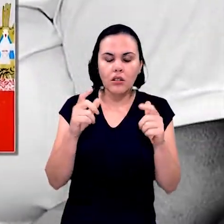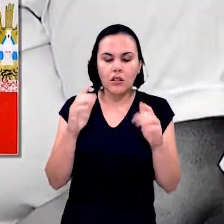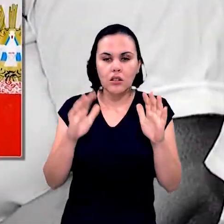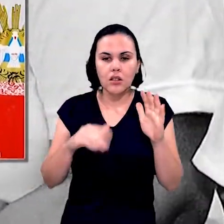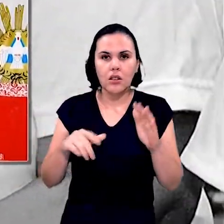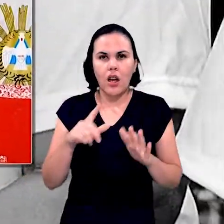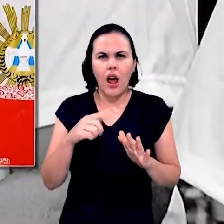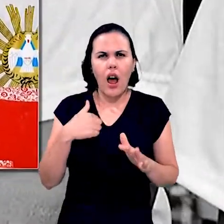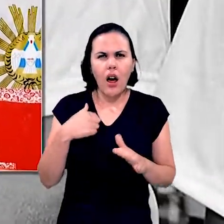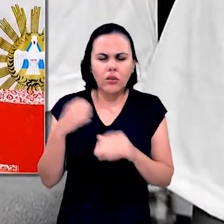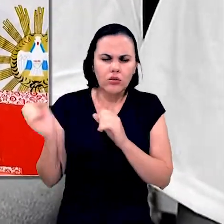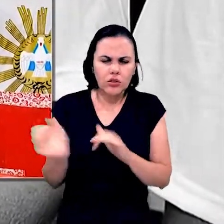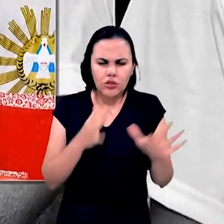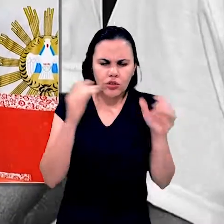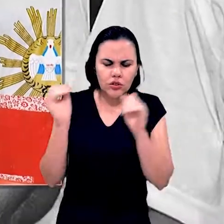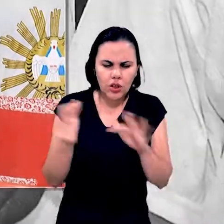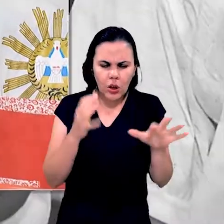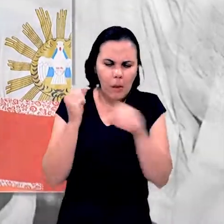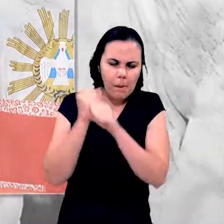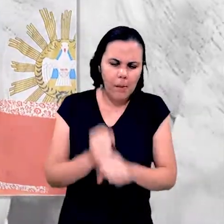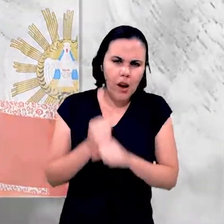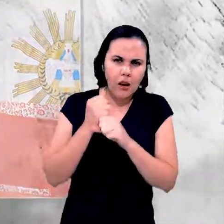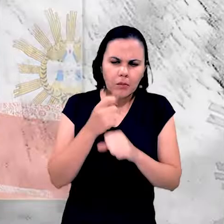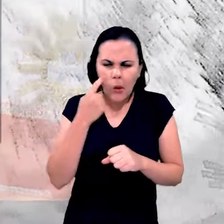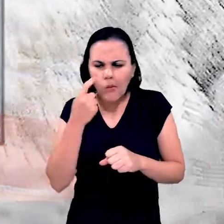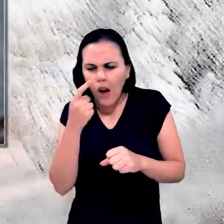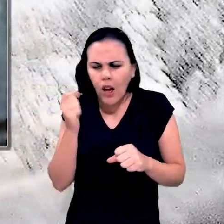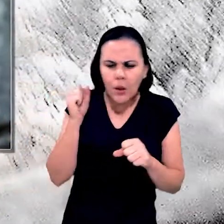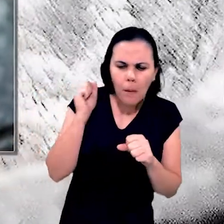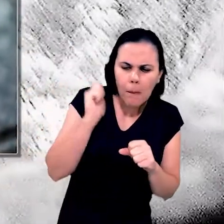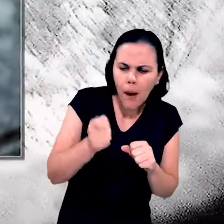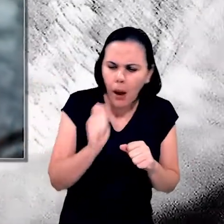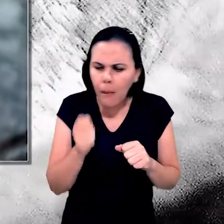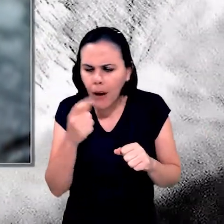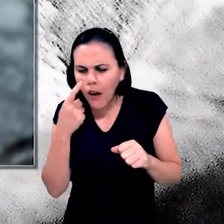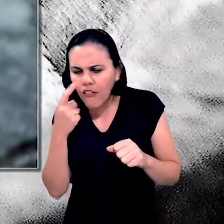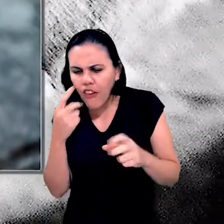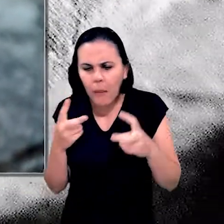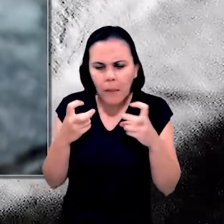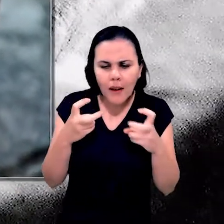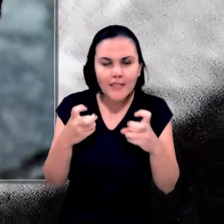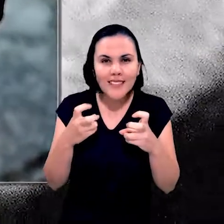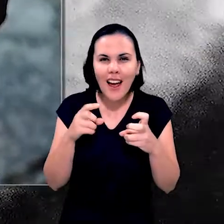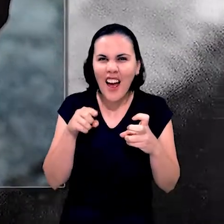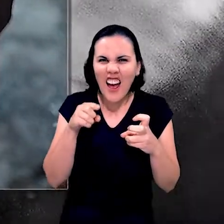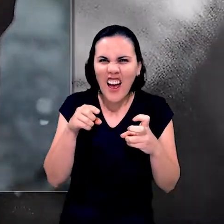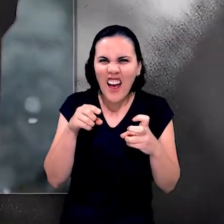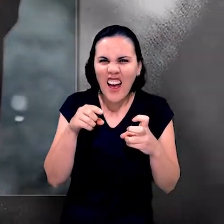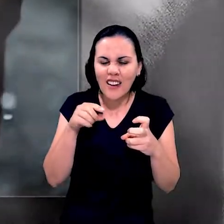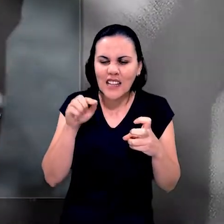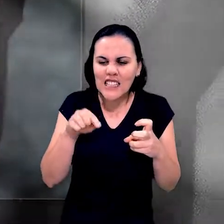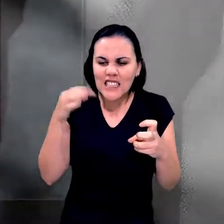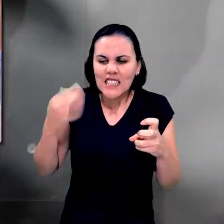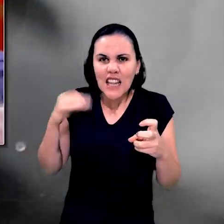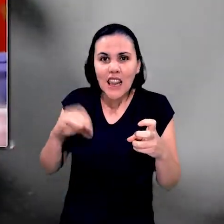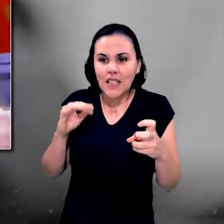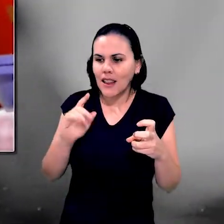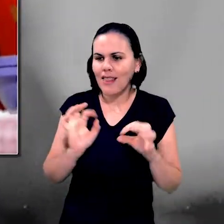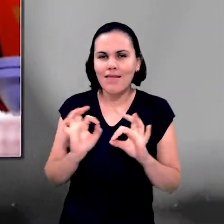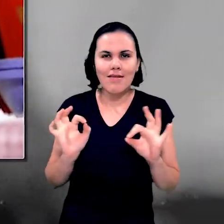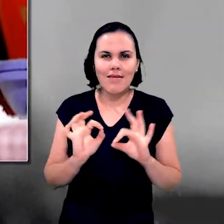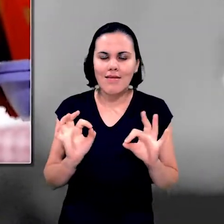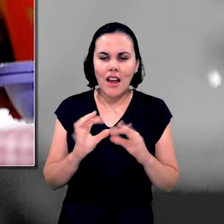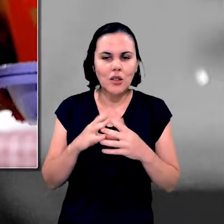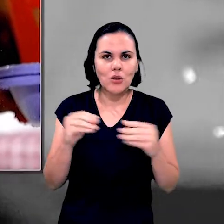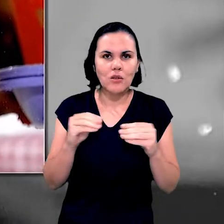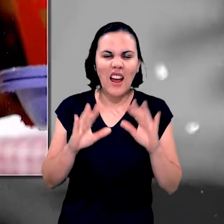impressionante. Eu passo o tempo inteiro batendo no cuscuzeiro para ver se tá boa a massa. Eu não queimo nem um dedo, nada, é uma